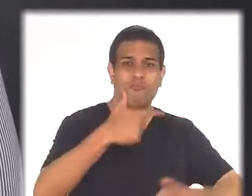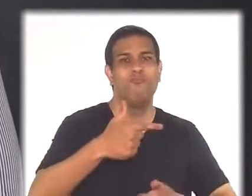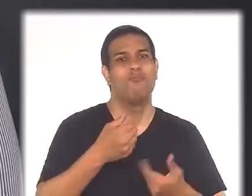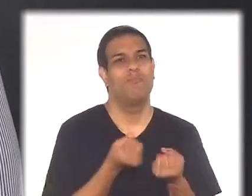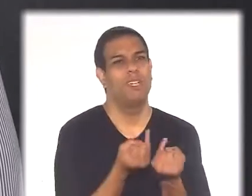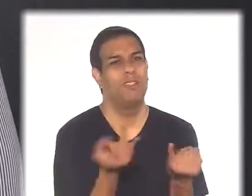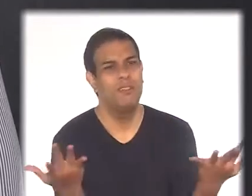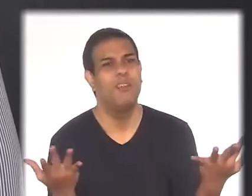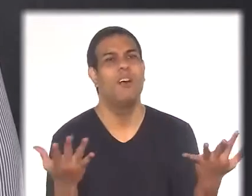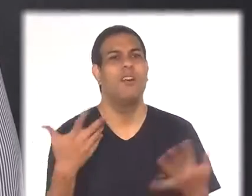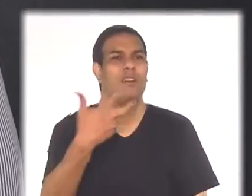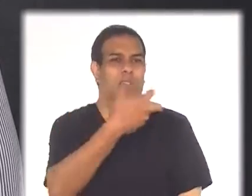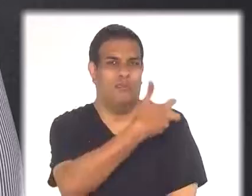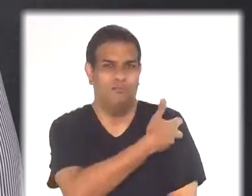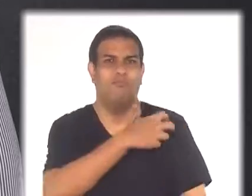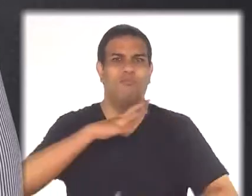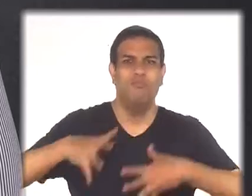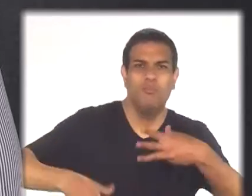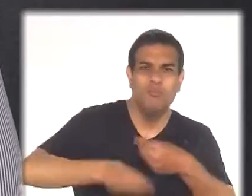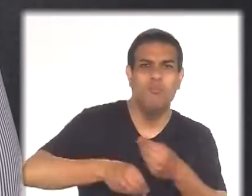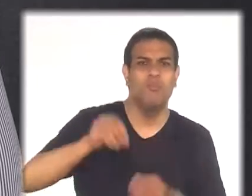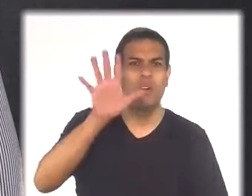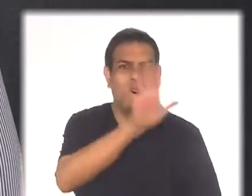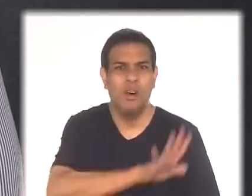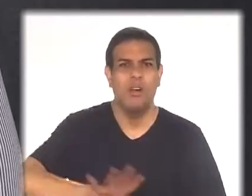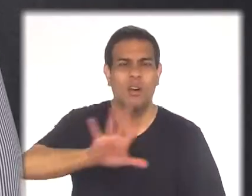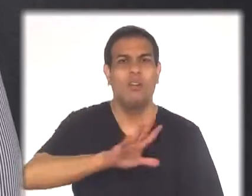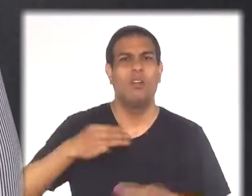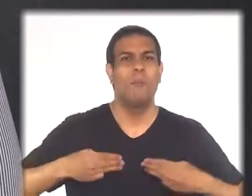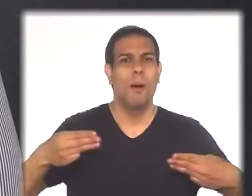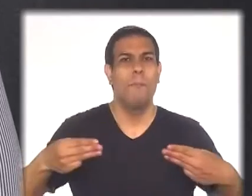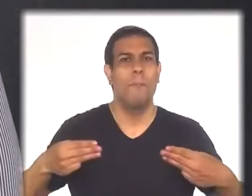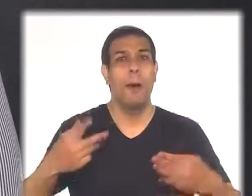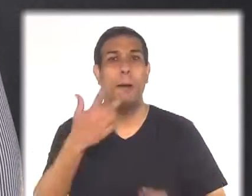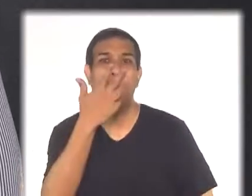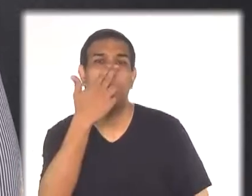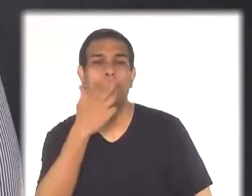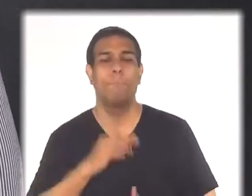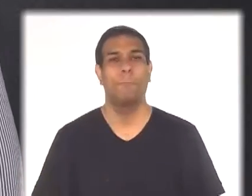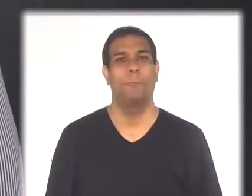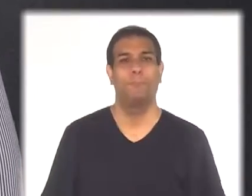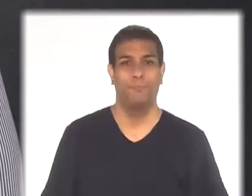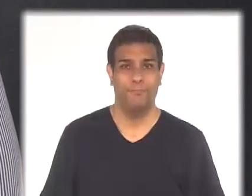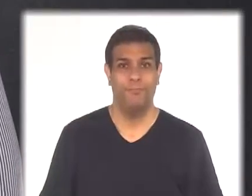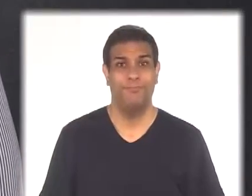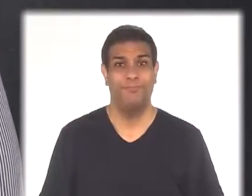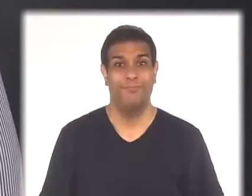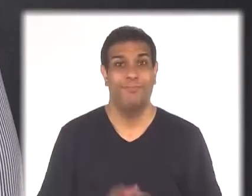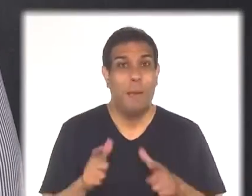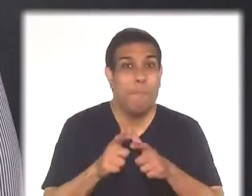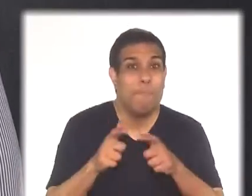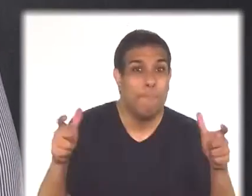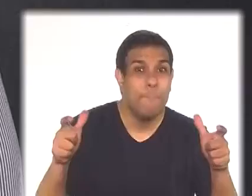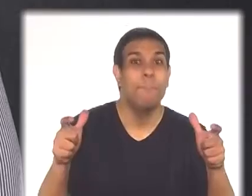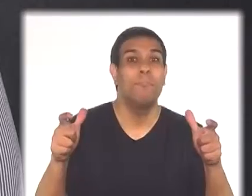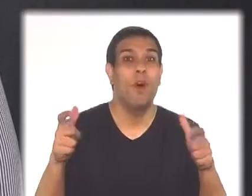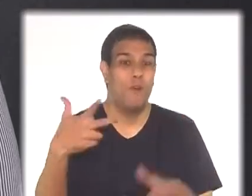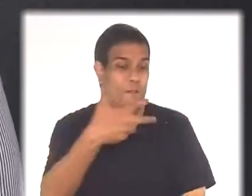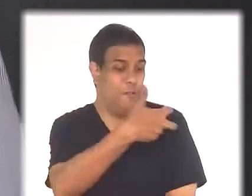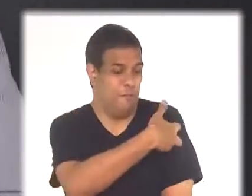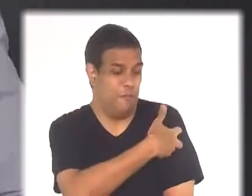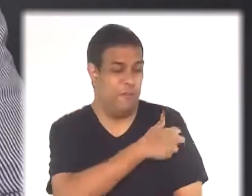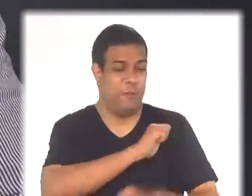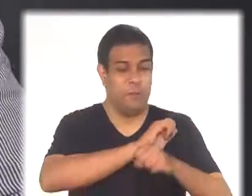Fiocruz está à frente de várias vacinas que compõem o Plano Nacional de Imunização, né? De certa forma, essa